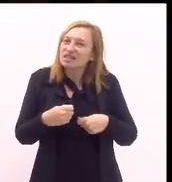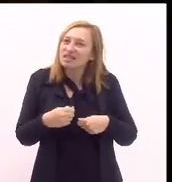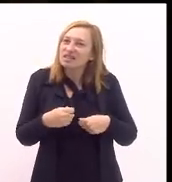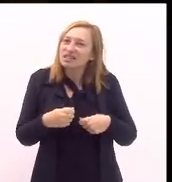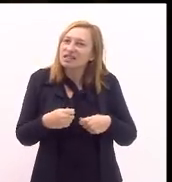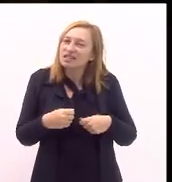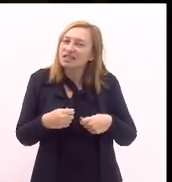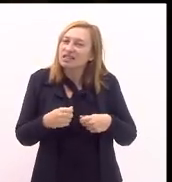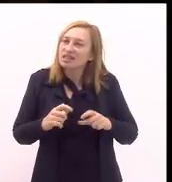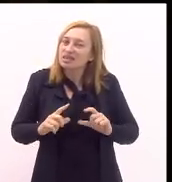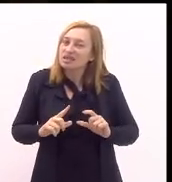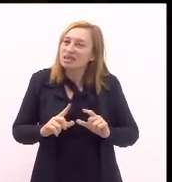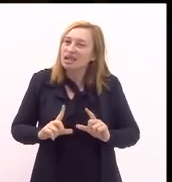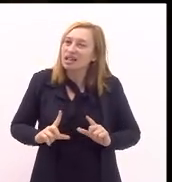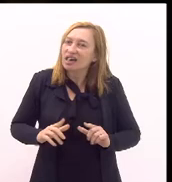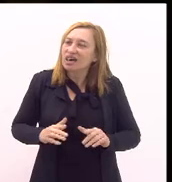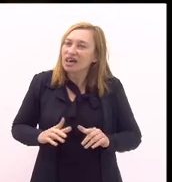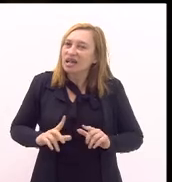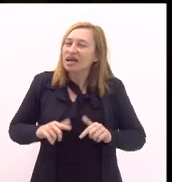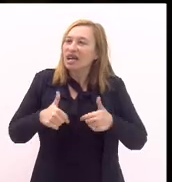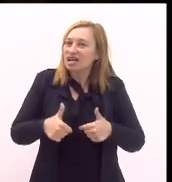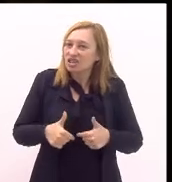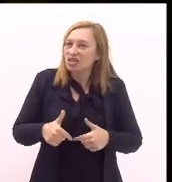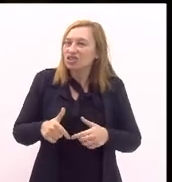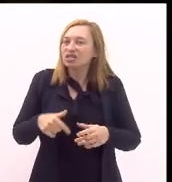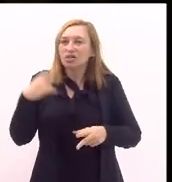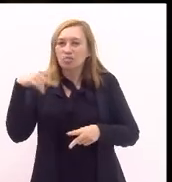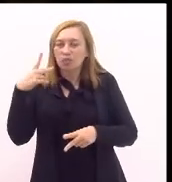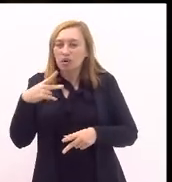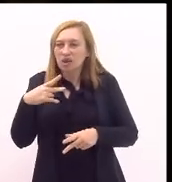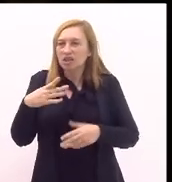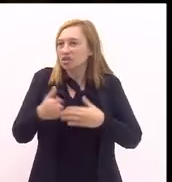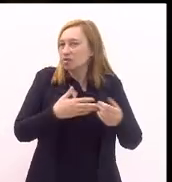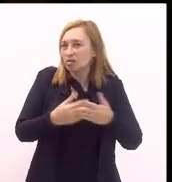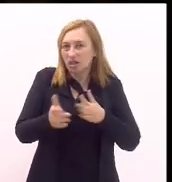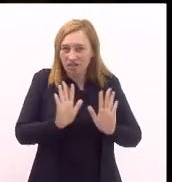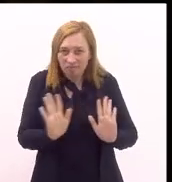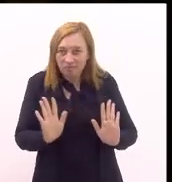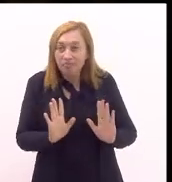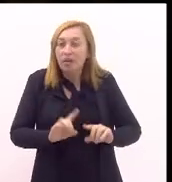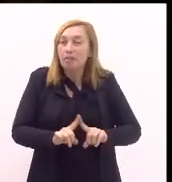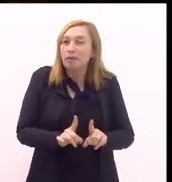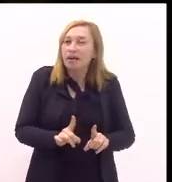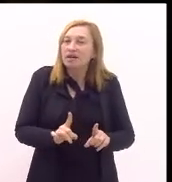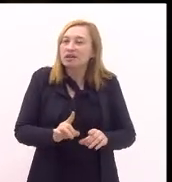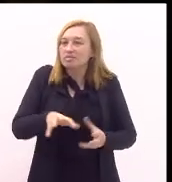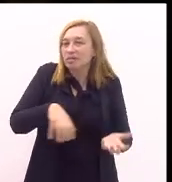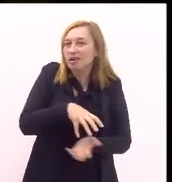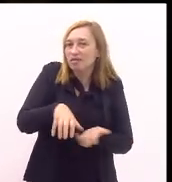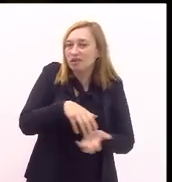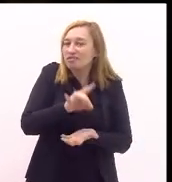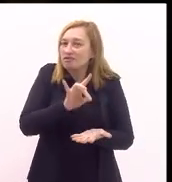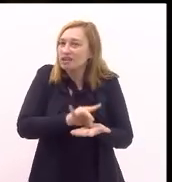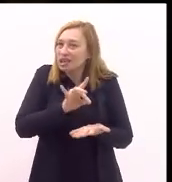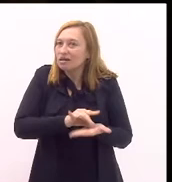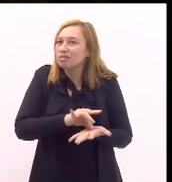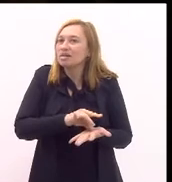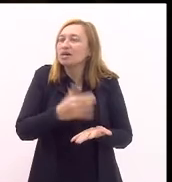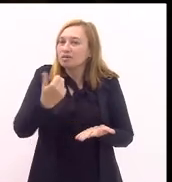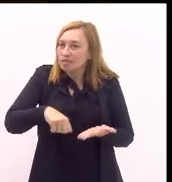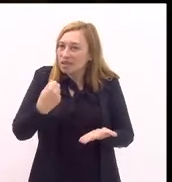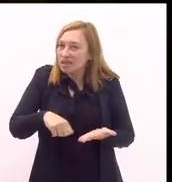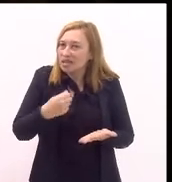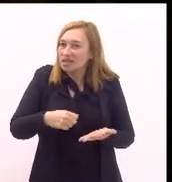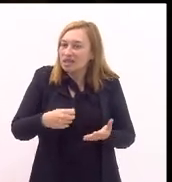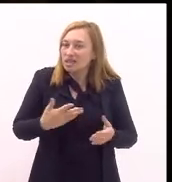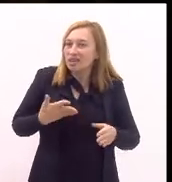pela pela política né um montão de coisa e acaba passando pela política de uma maneira ou de outra e trouxe para revolucionar verdadeiramente é